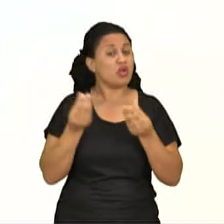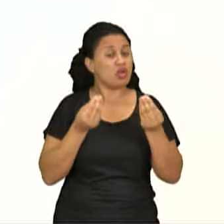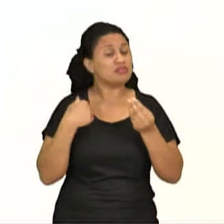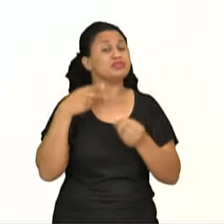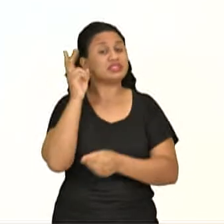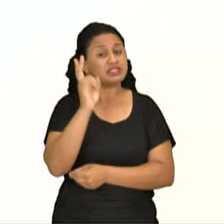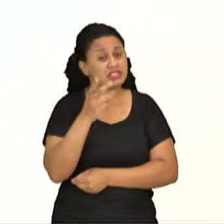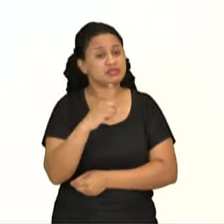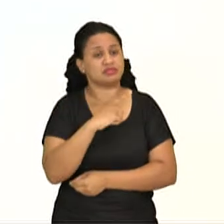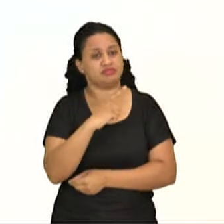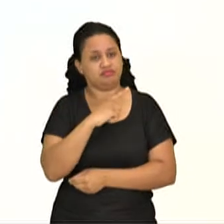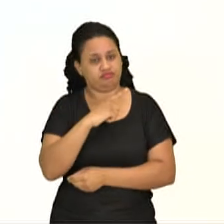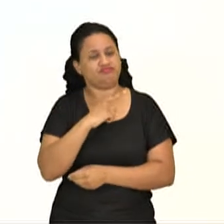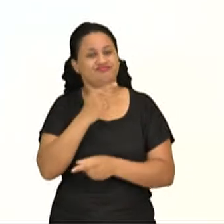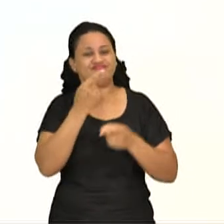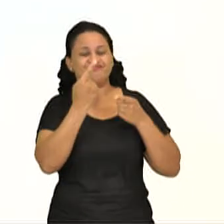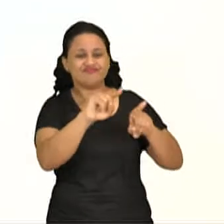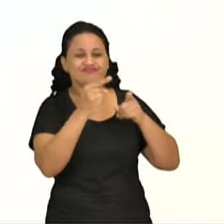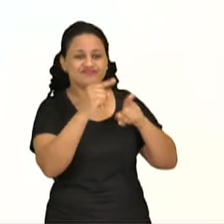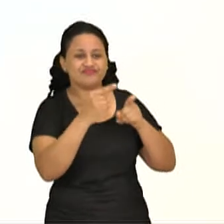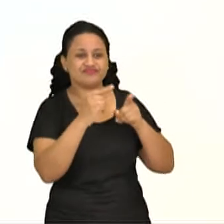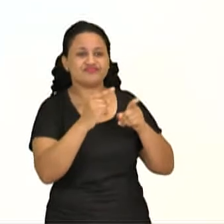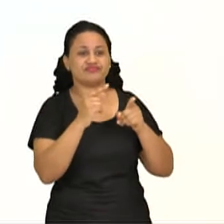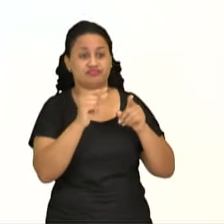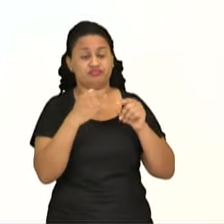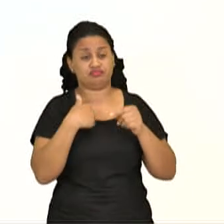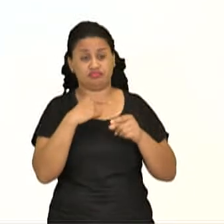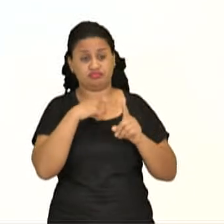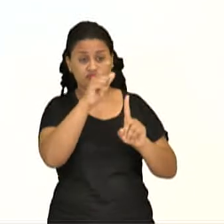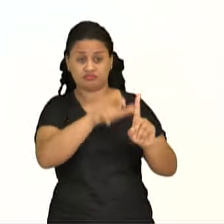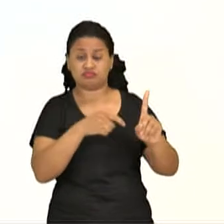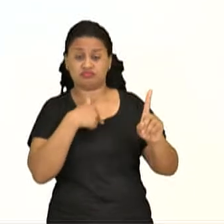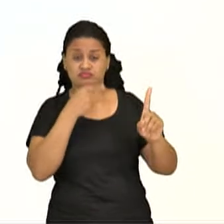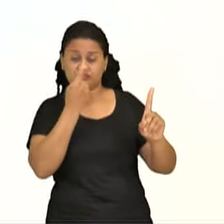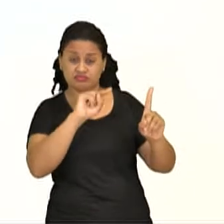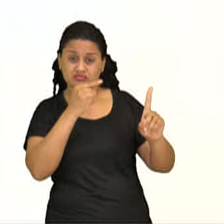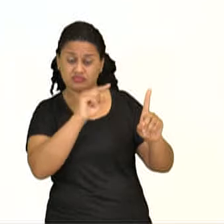rotina. Essas ofensas a personagem